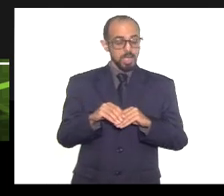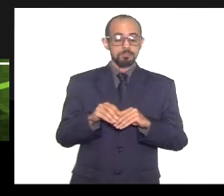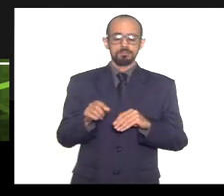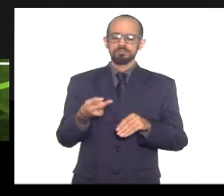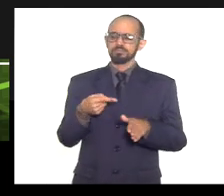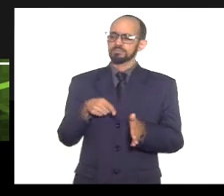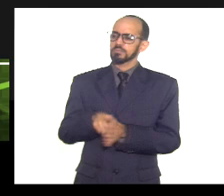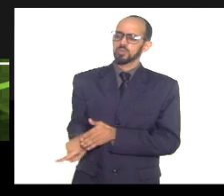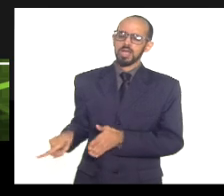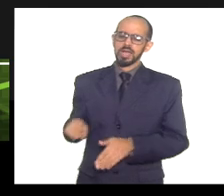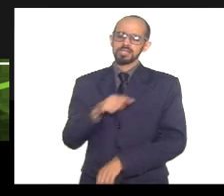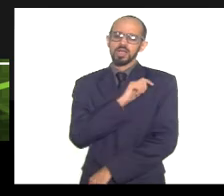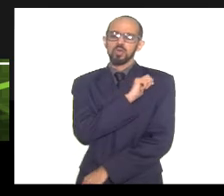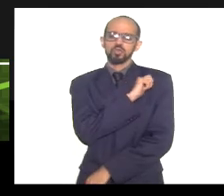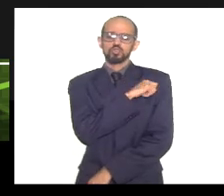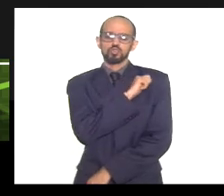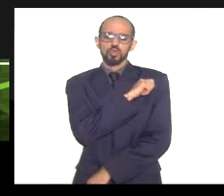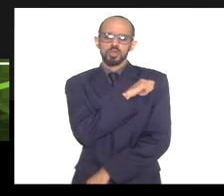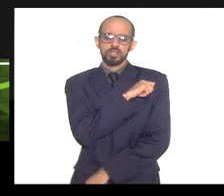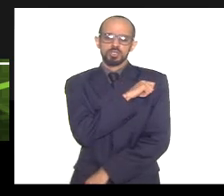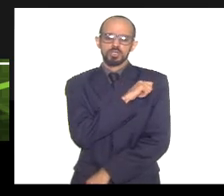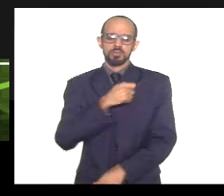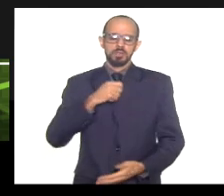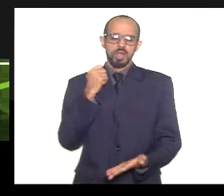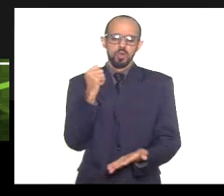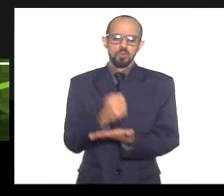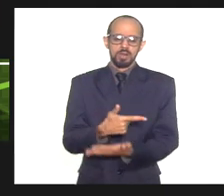auditoria de adquirir 25% do